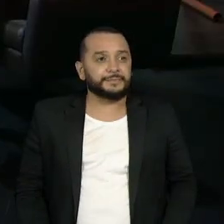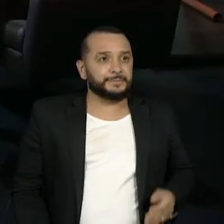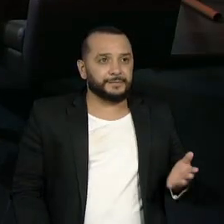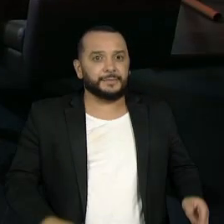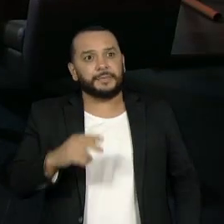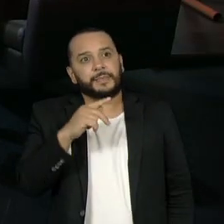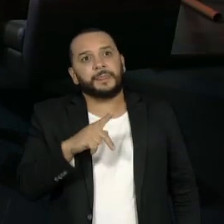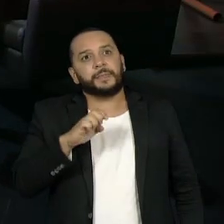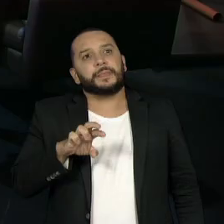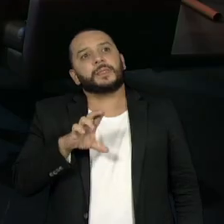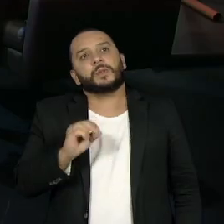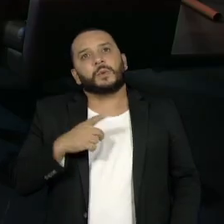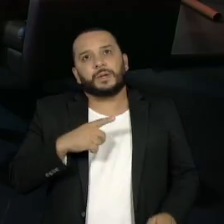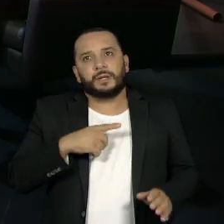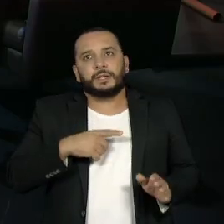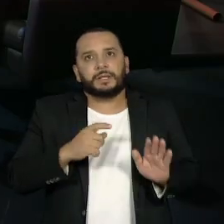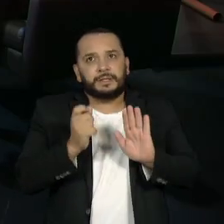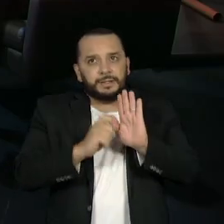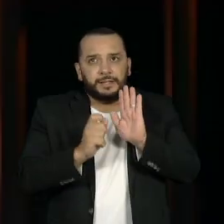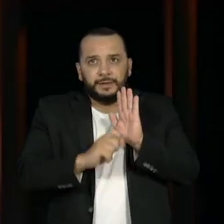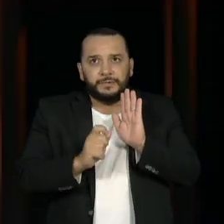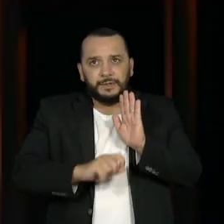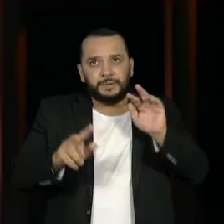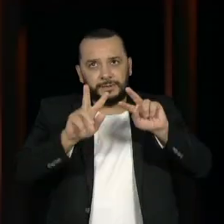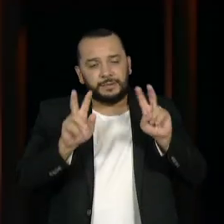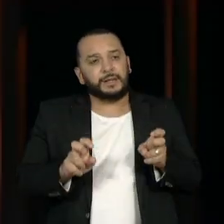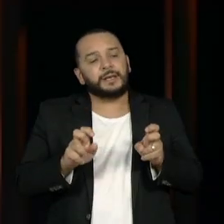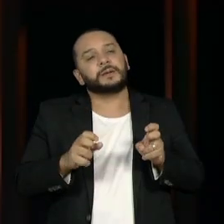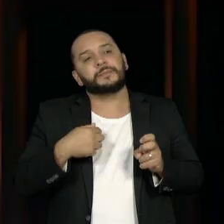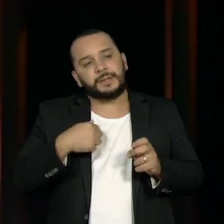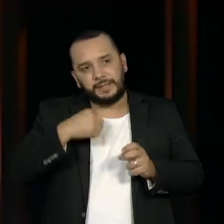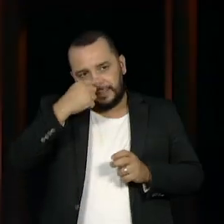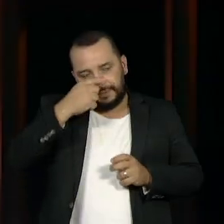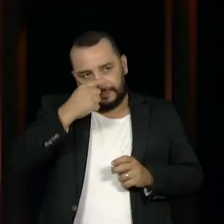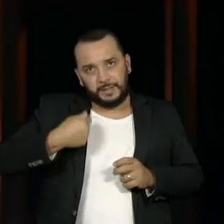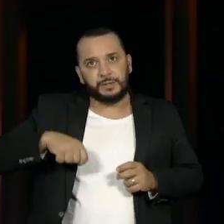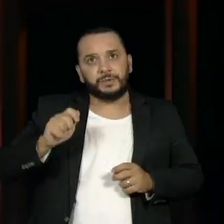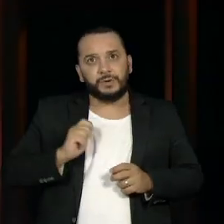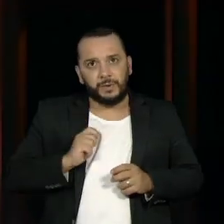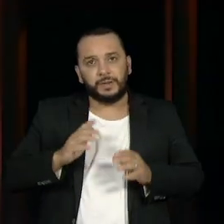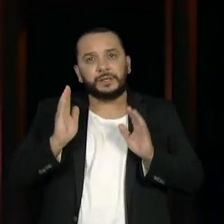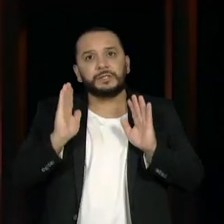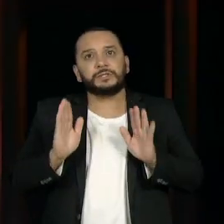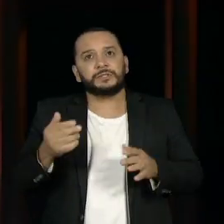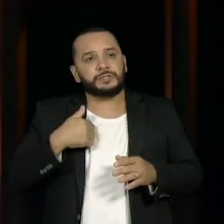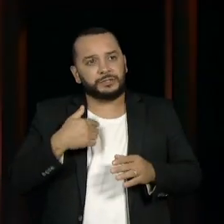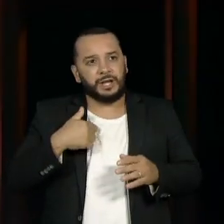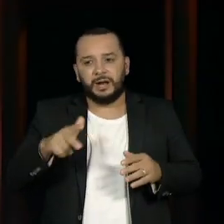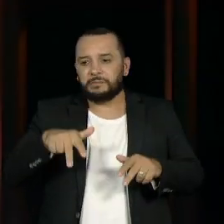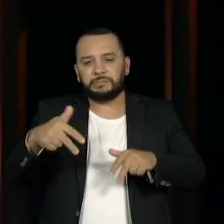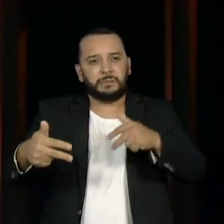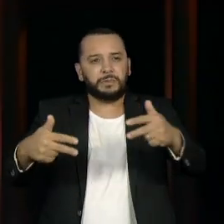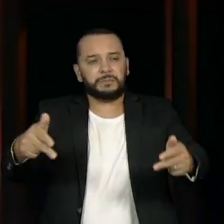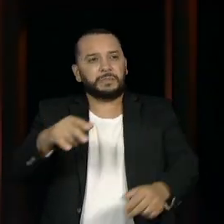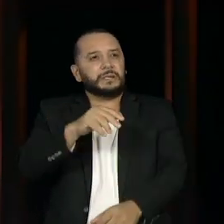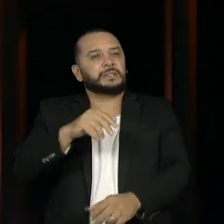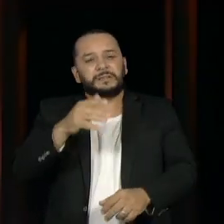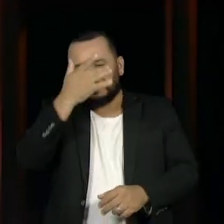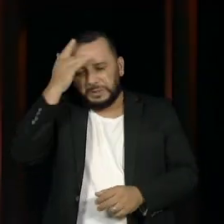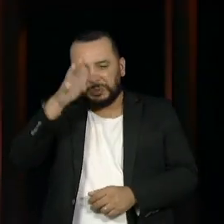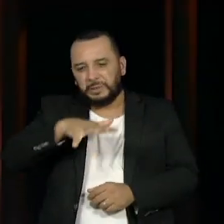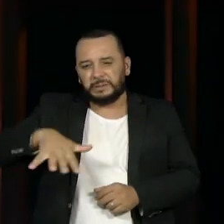Pedro nava escreveu sobre a gripe espanhola quatro quintos dos cariocas no chão na cama ou na enxerga dos